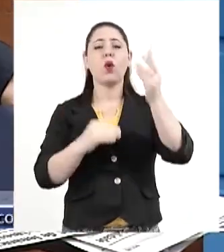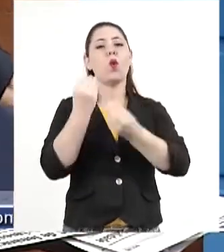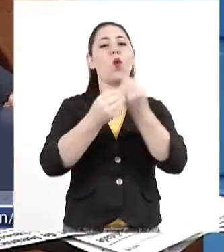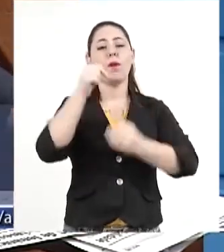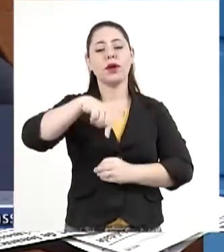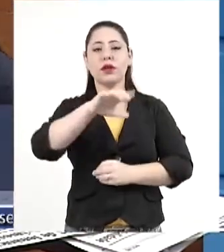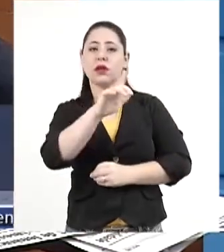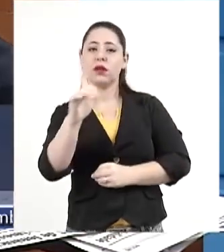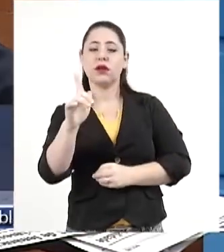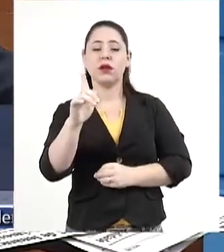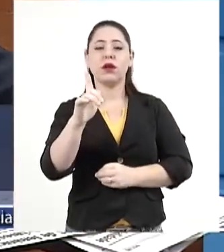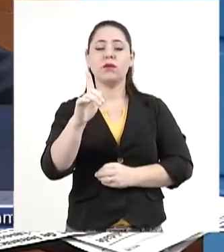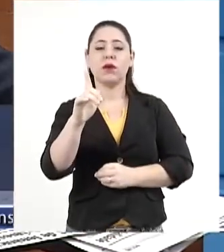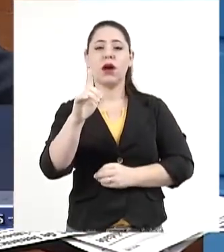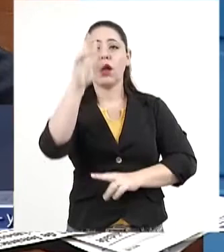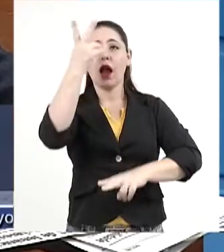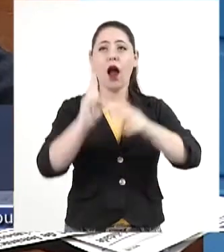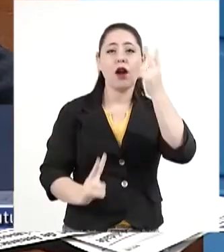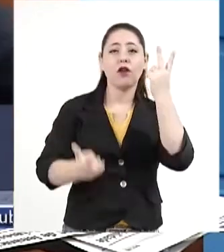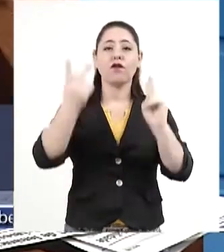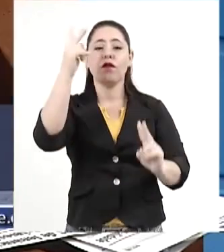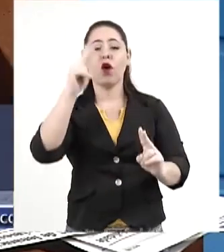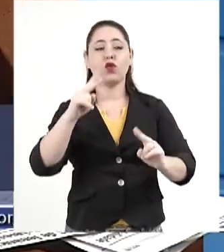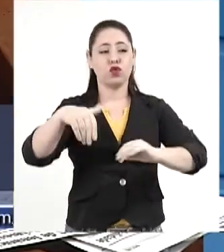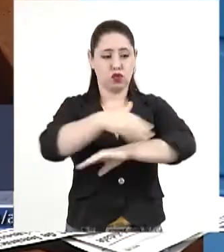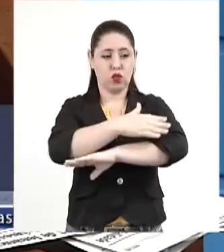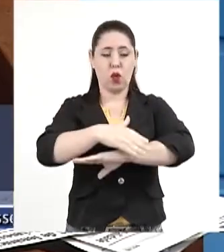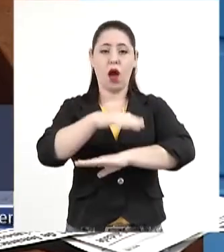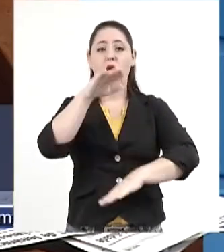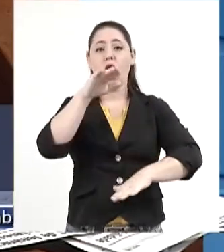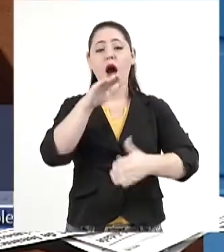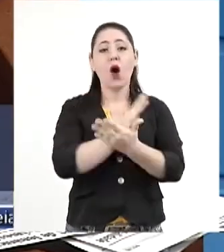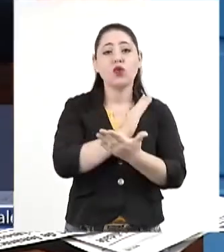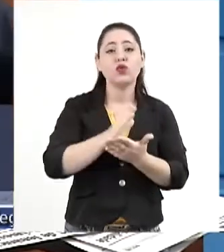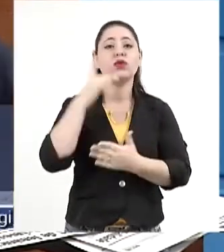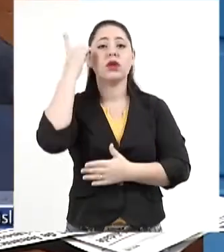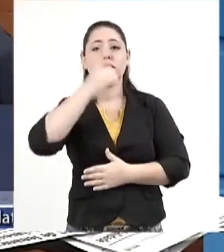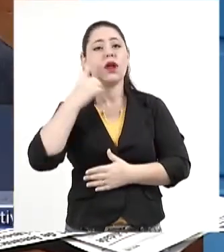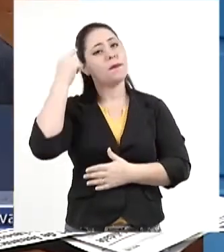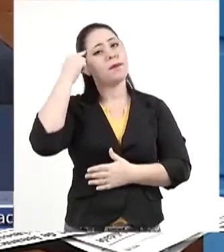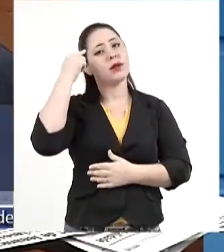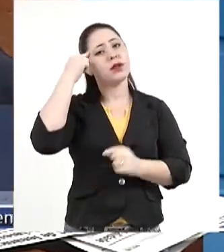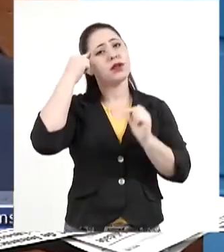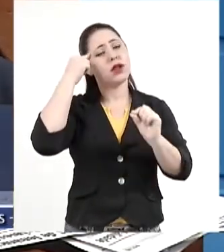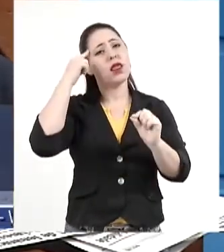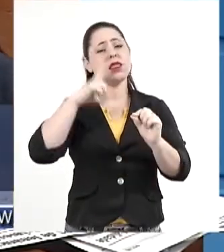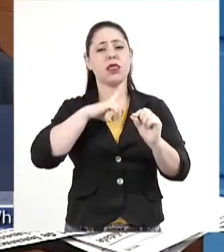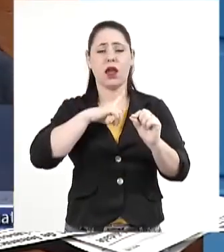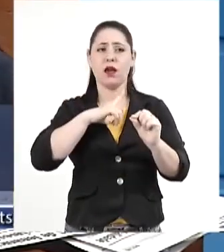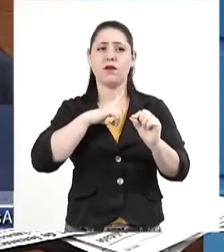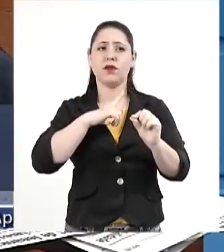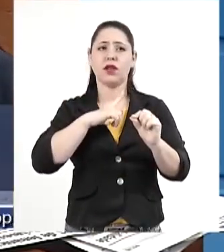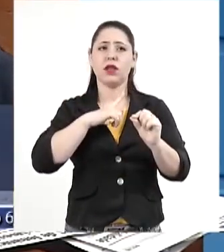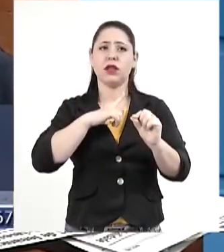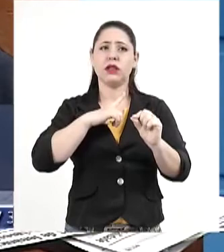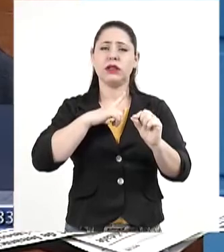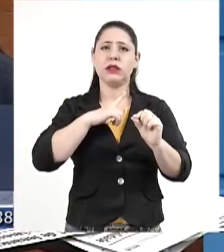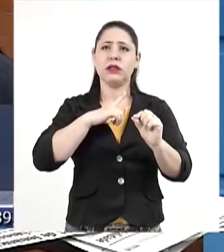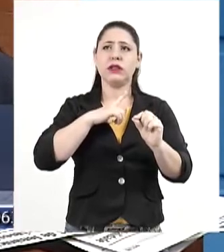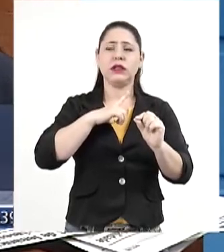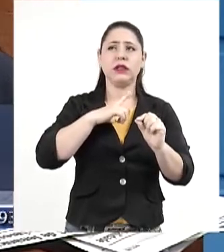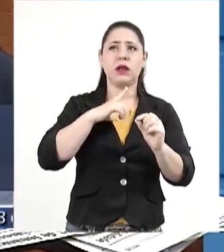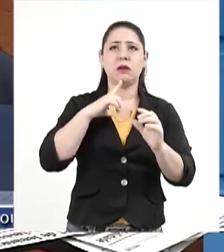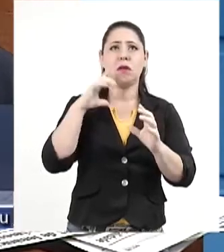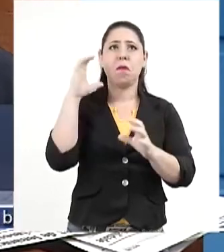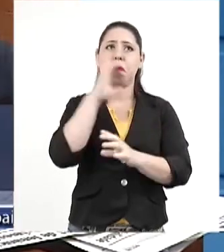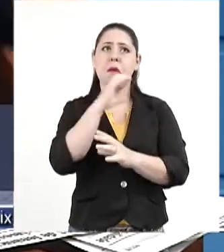Campo Grande, carnaval de rua, alguns deputados achando que houve excessos no carnaval, e